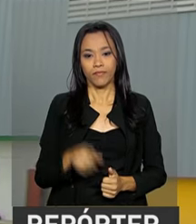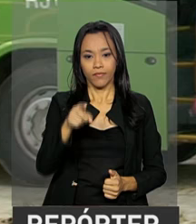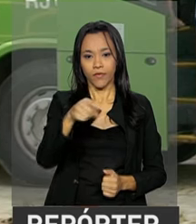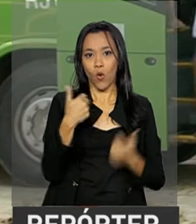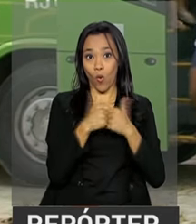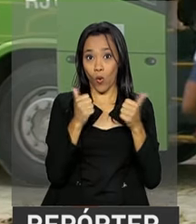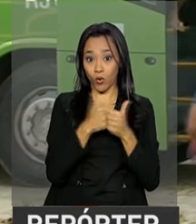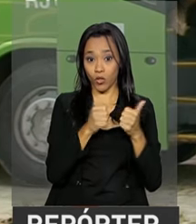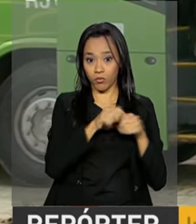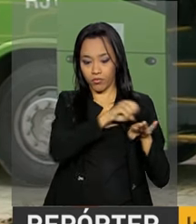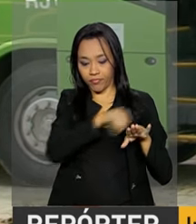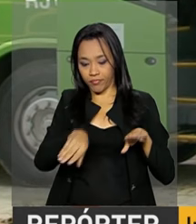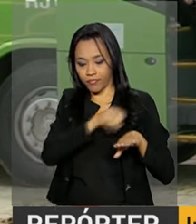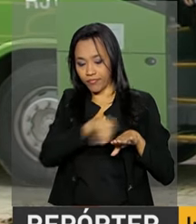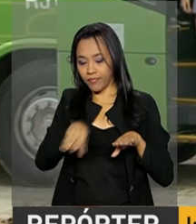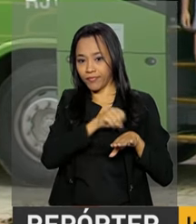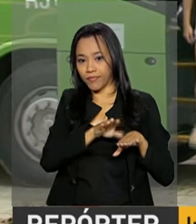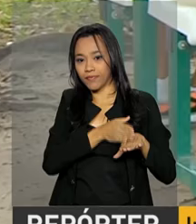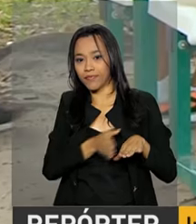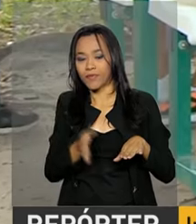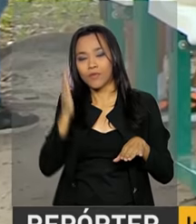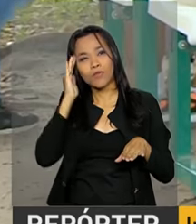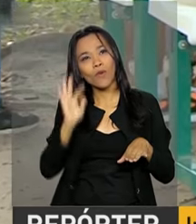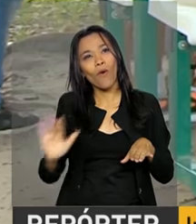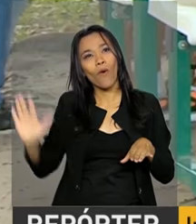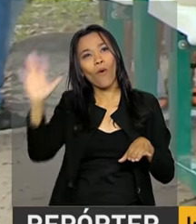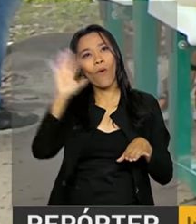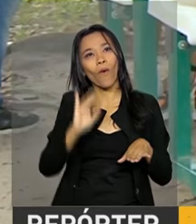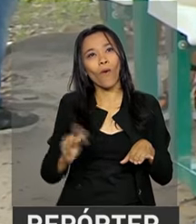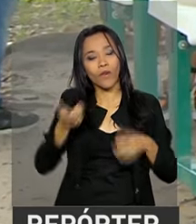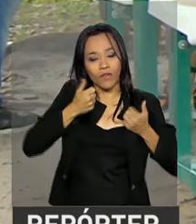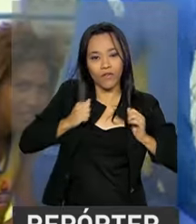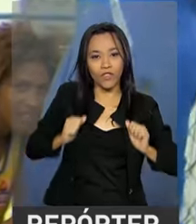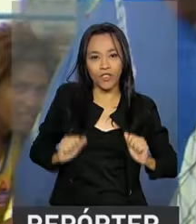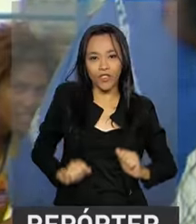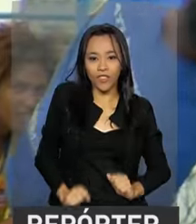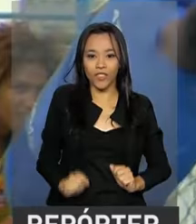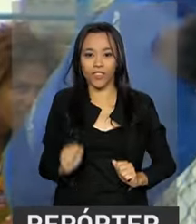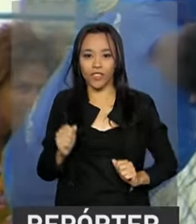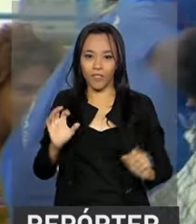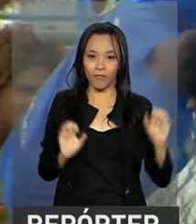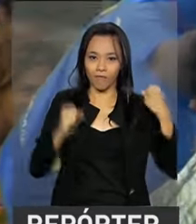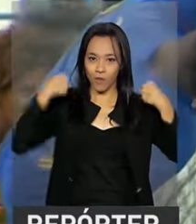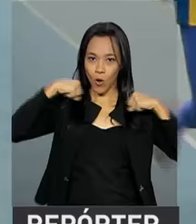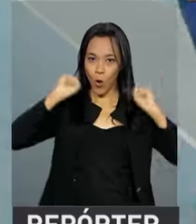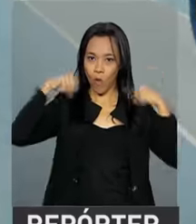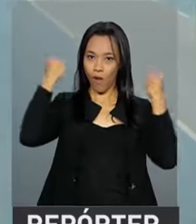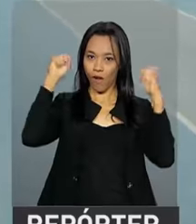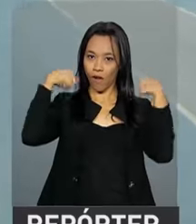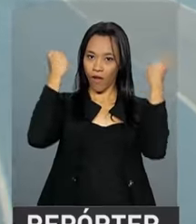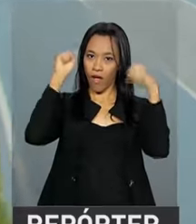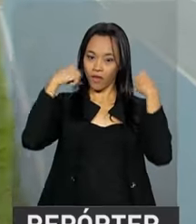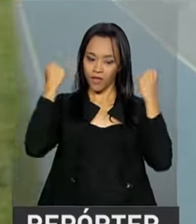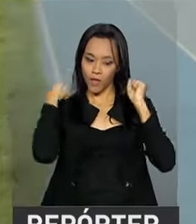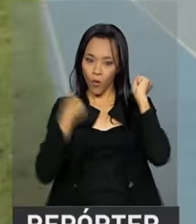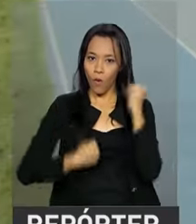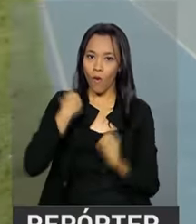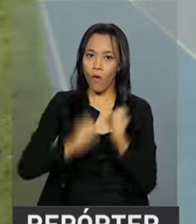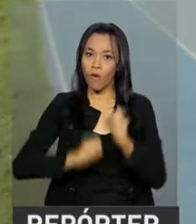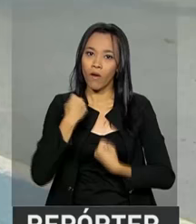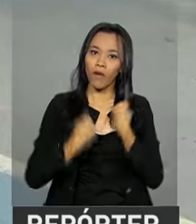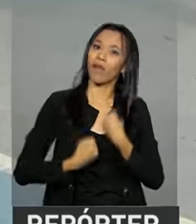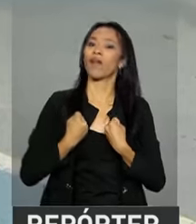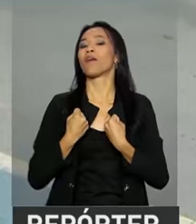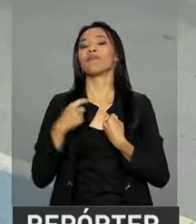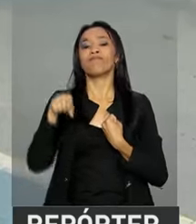Do ônibus, eles descem rumo a um sonho. É hora de vestir o uniforme, dar aquela alongada e uma corridinha para